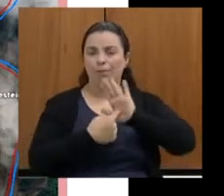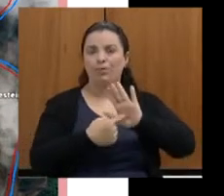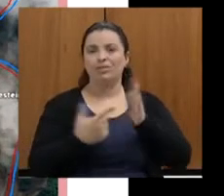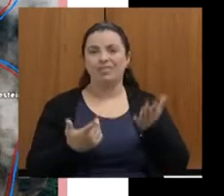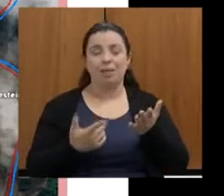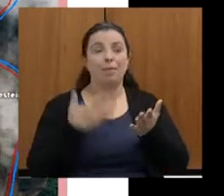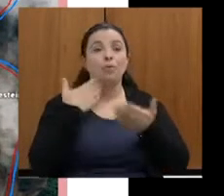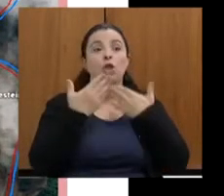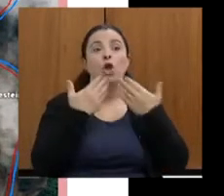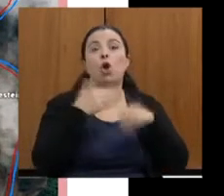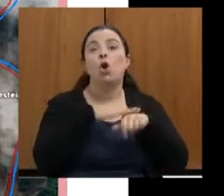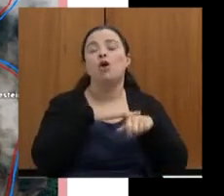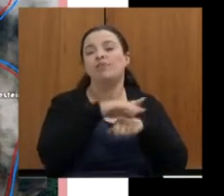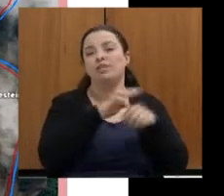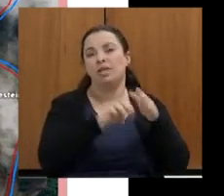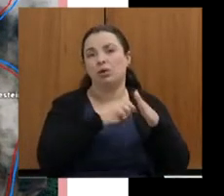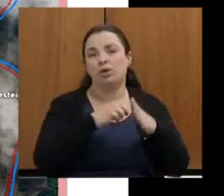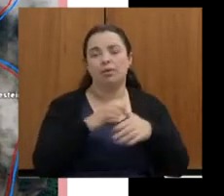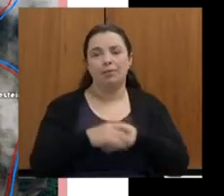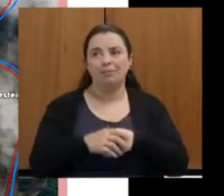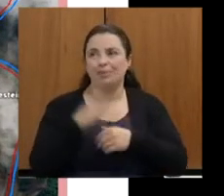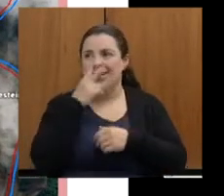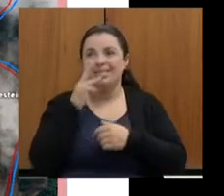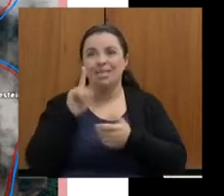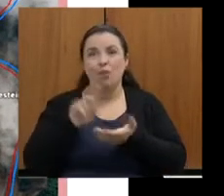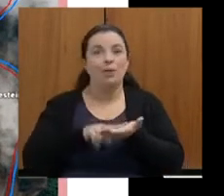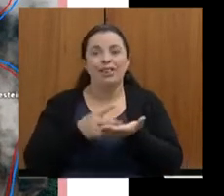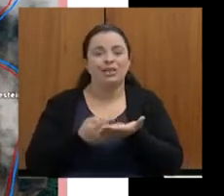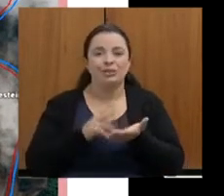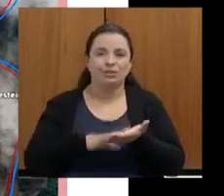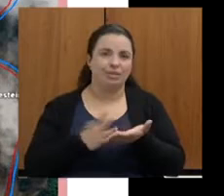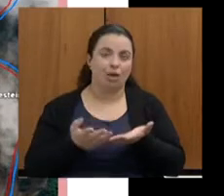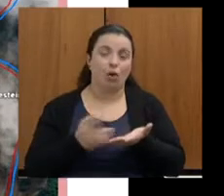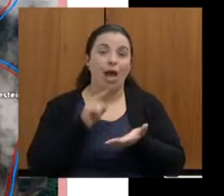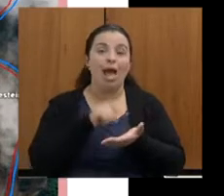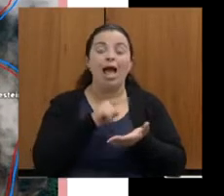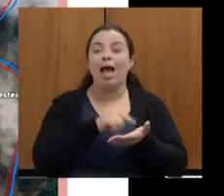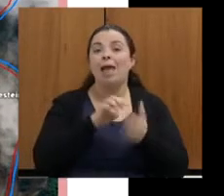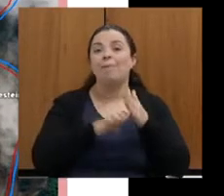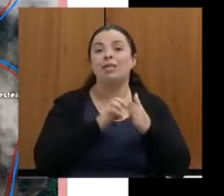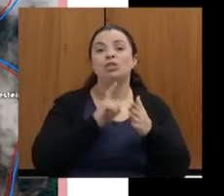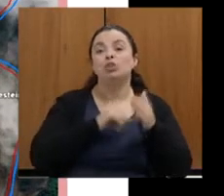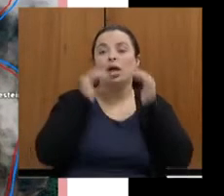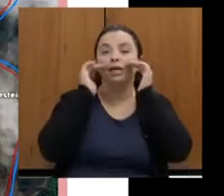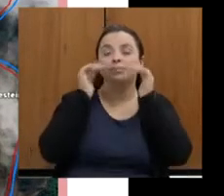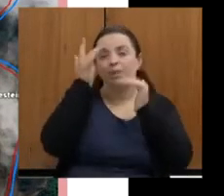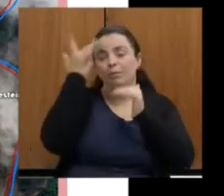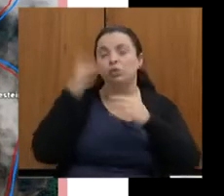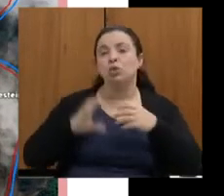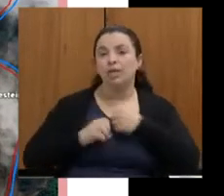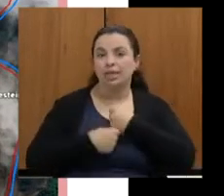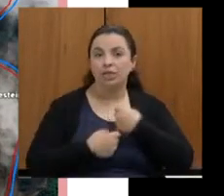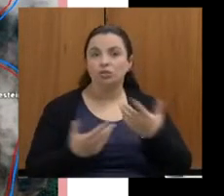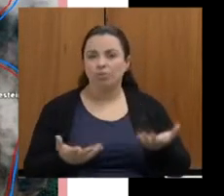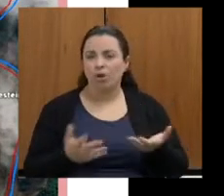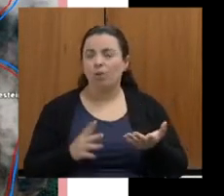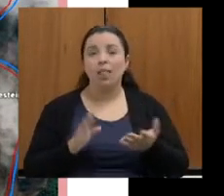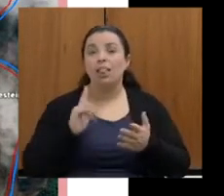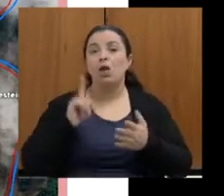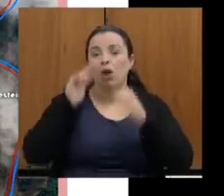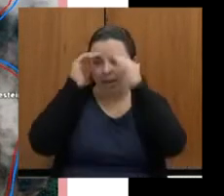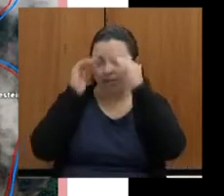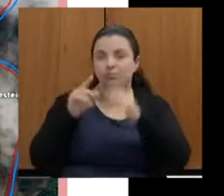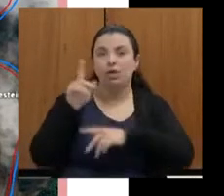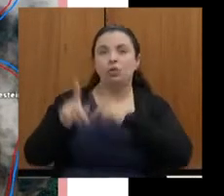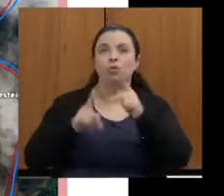tradução né então nessa União do Saber Popular com saber técnico é que se diz fato conseguiu isso é tão vendo demarcado